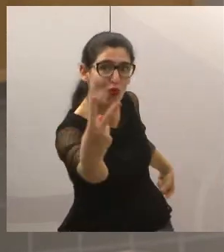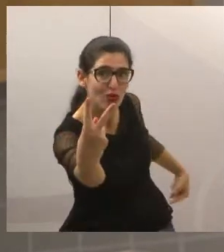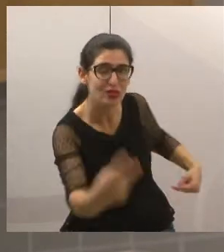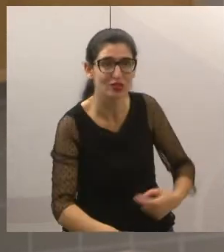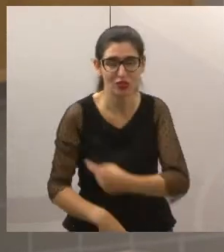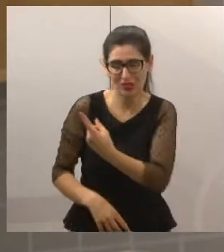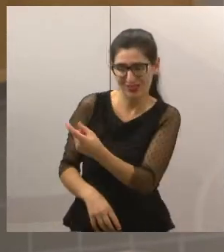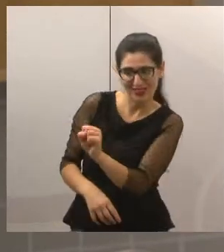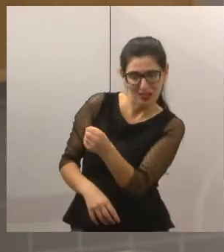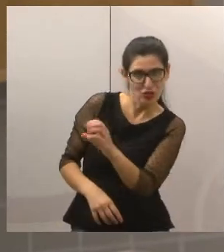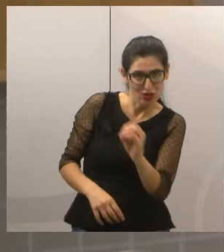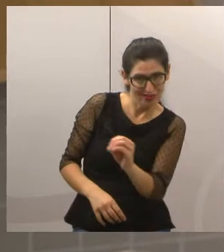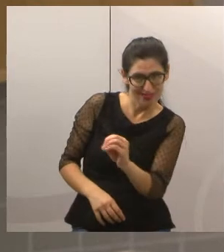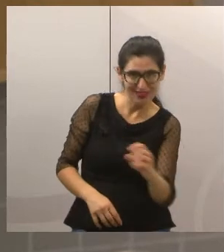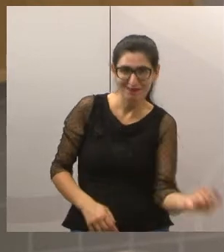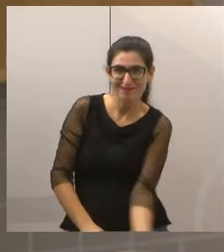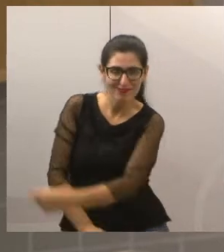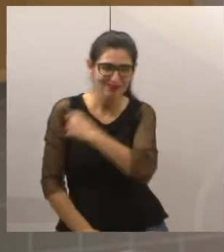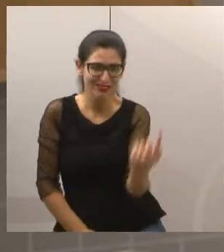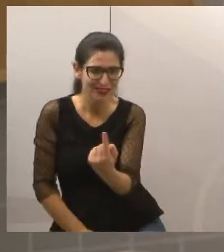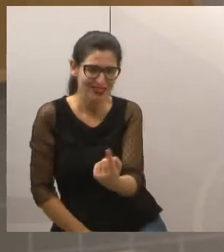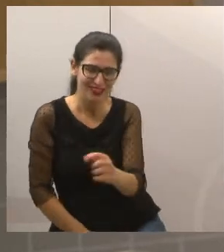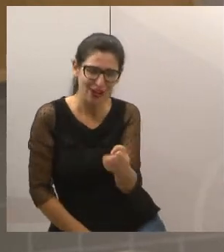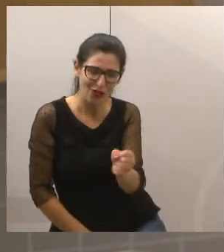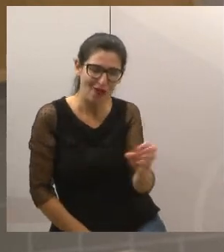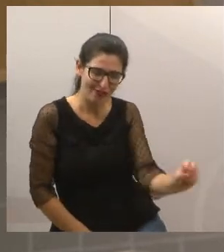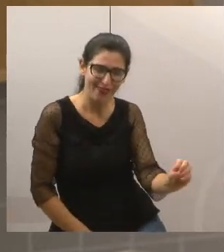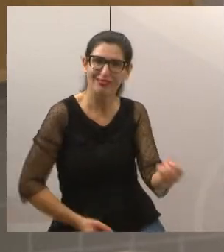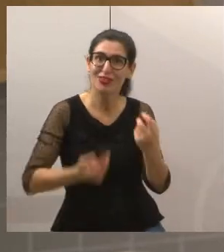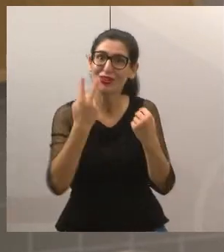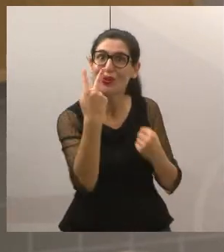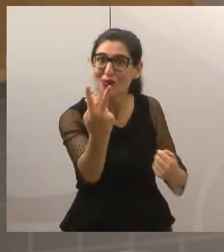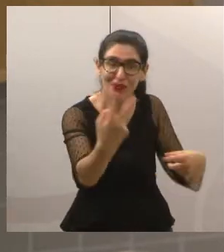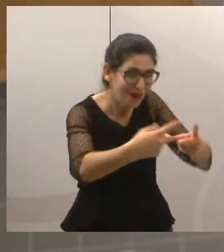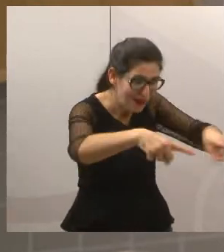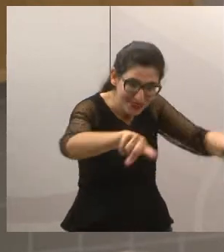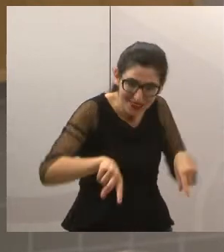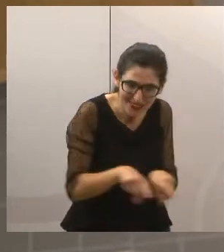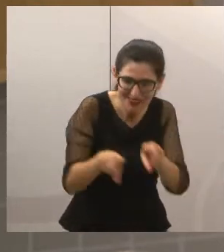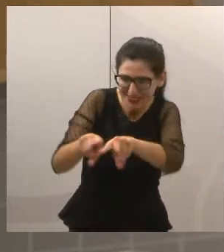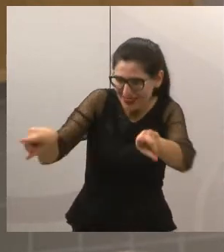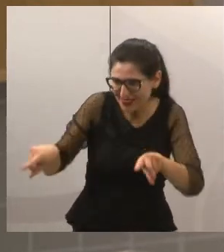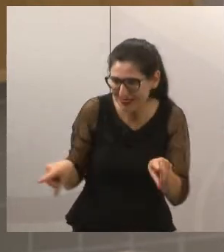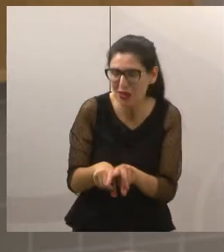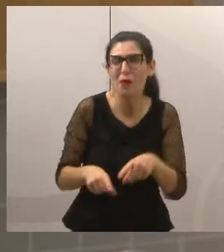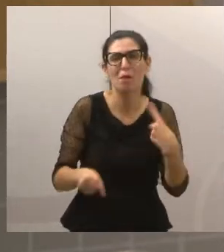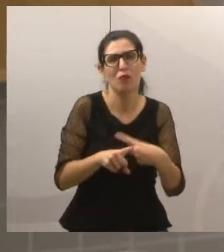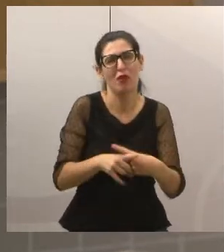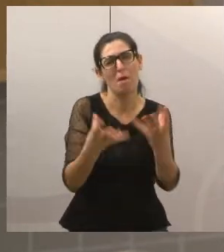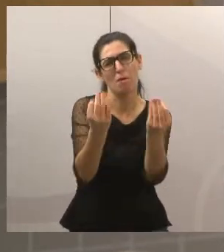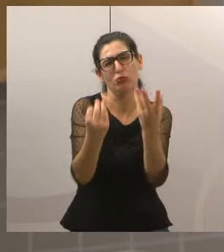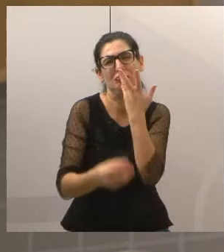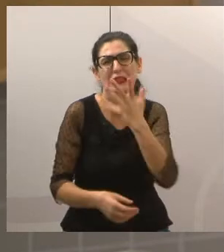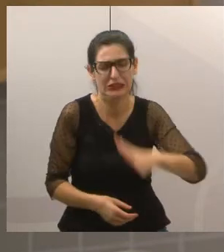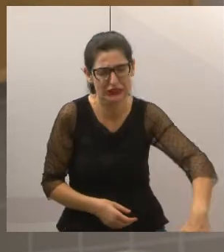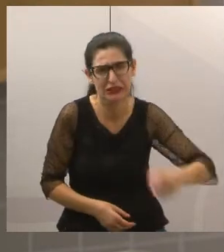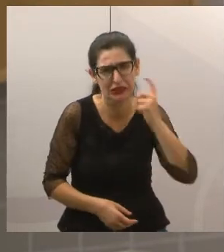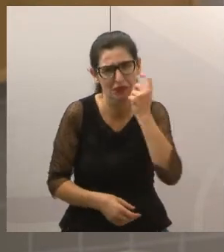Lua, mas na verdade são duas para atender a demanda do bairro, que é bastante grande.